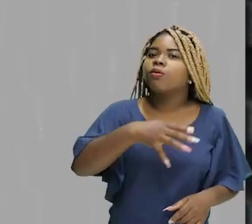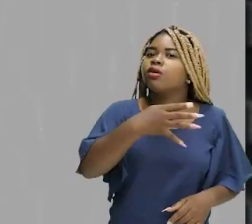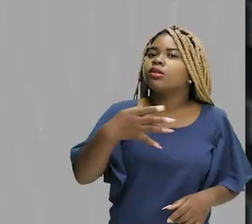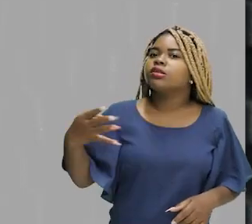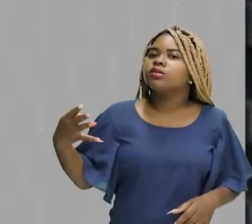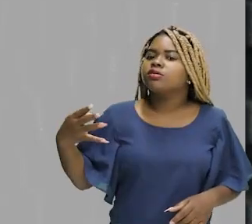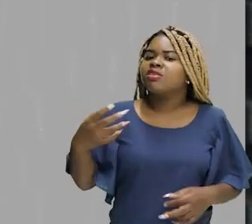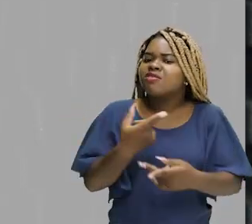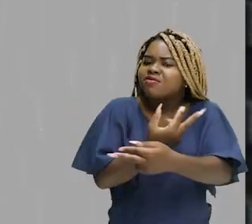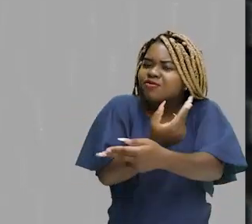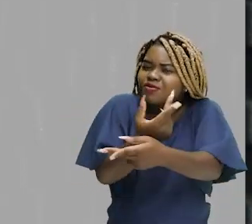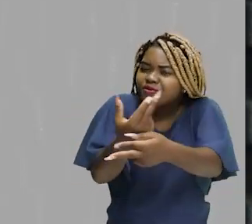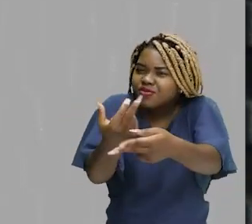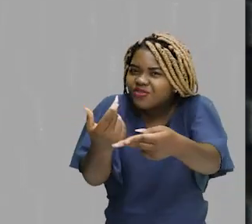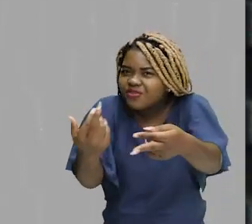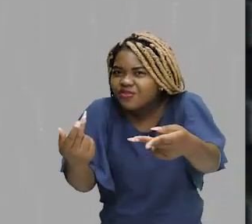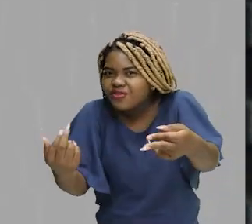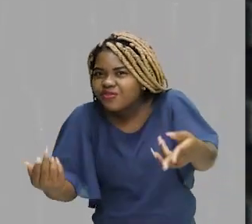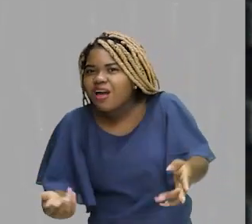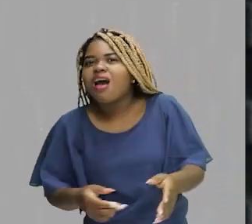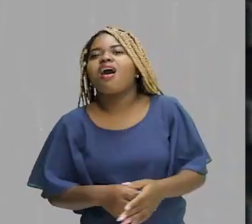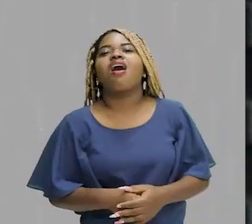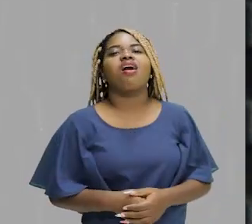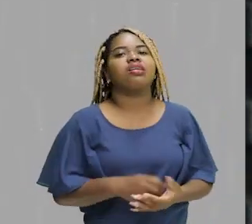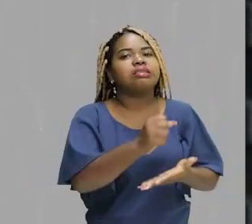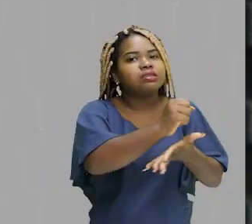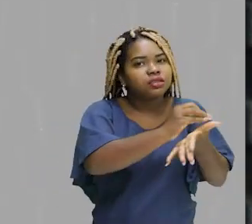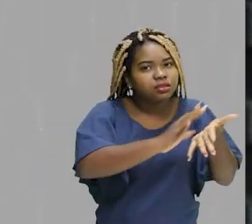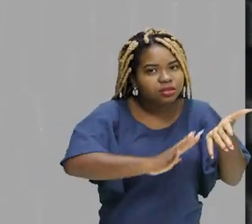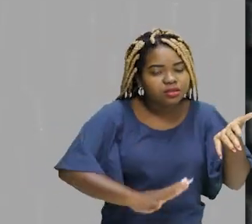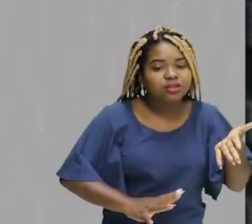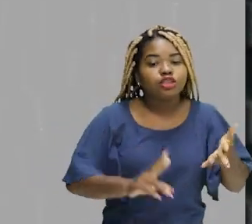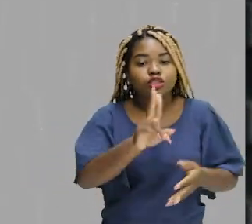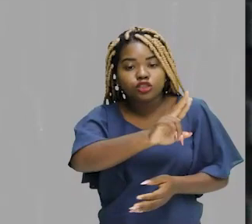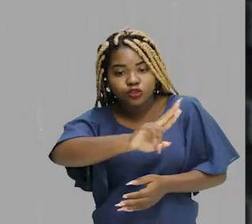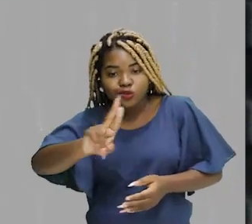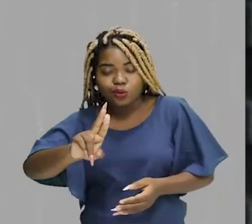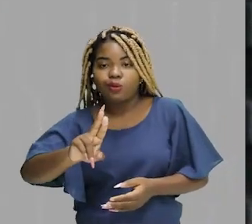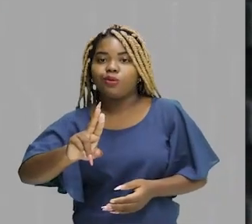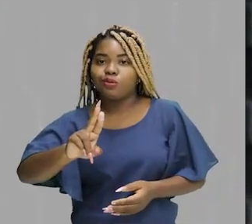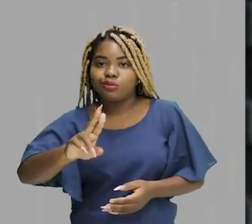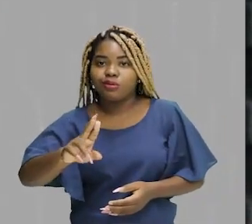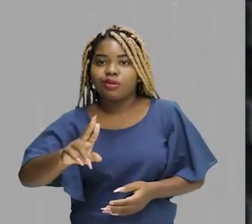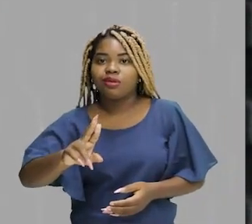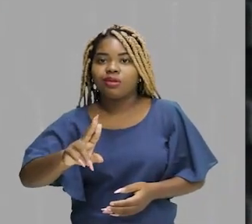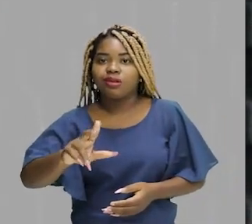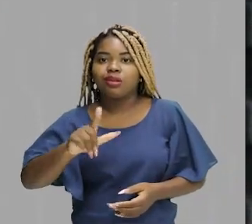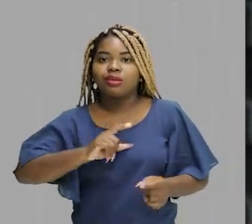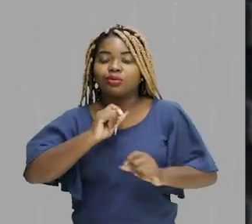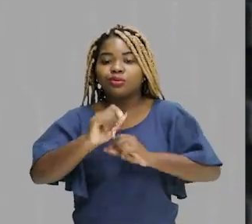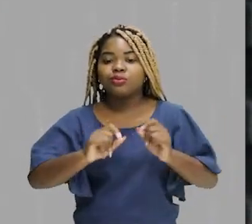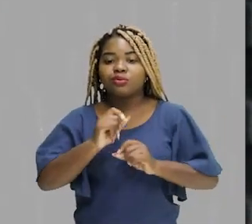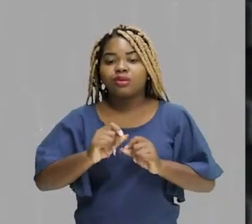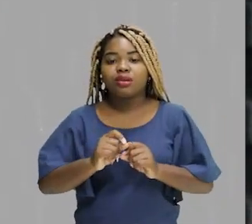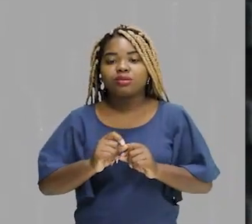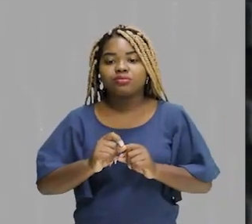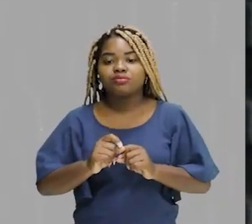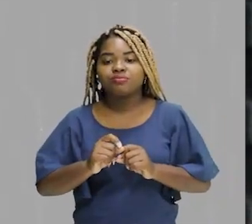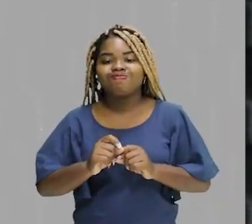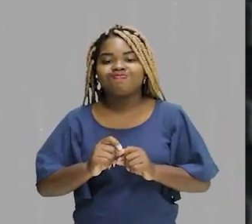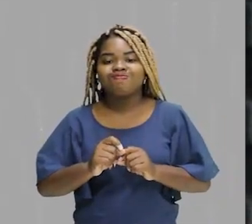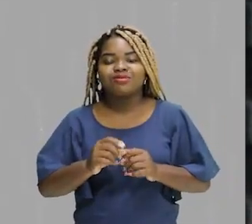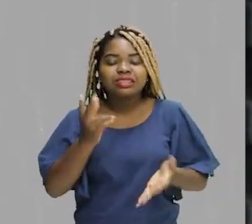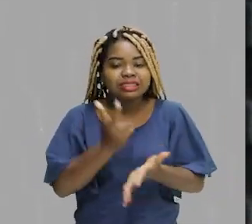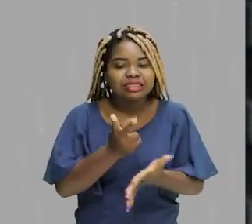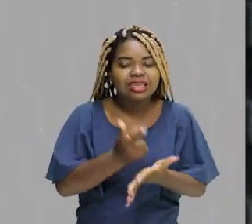fazer diversos exercícios, essa nomenclatura, esses nomes, eles vão se tornar comuns, corriqueiro